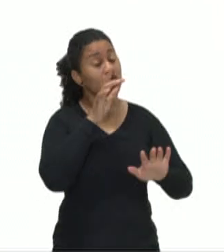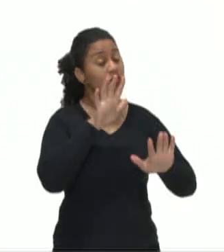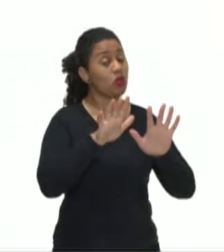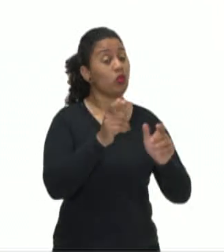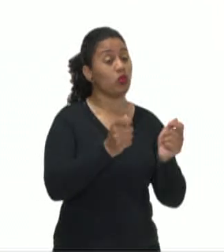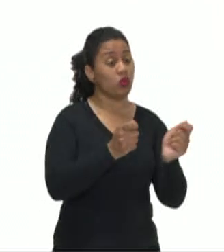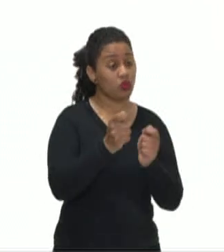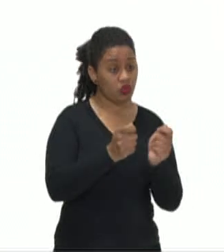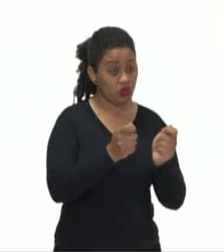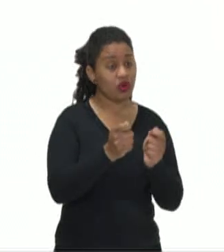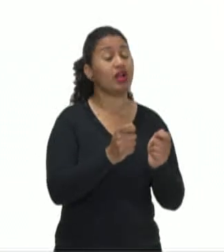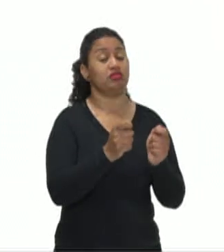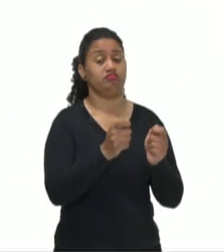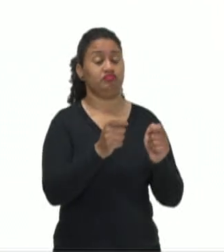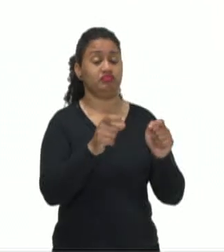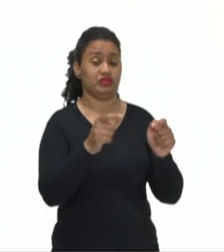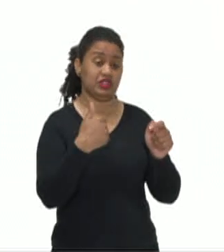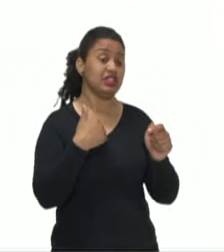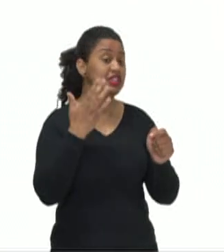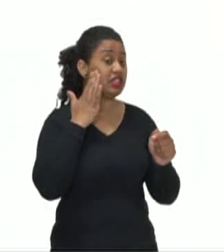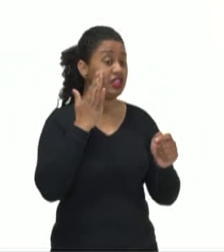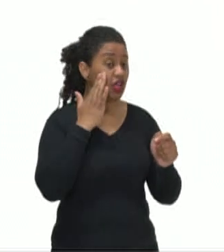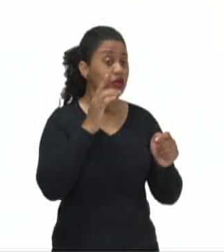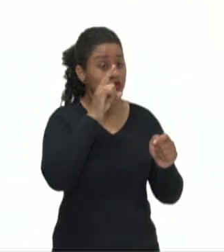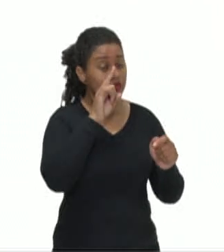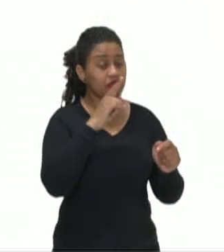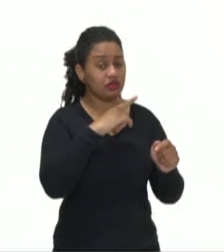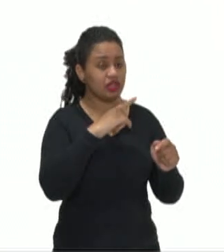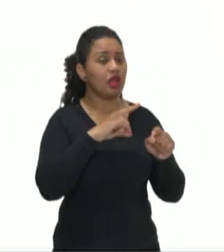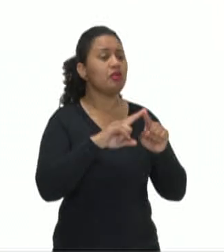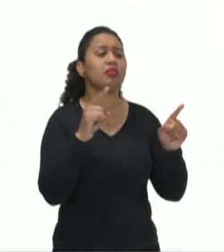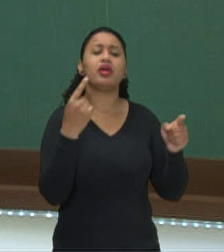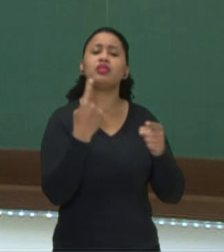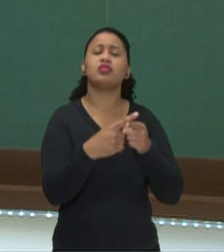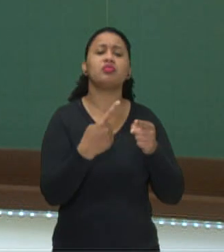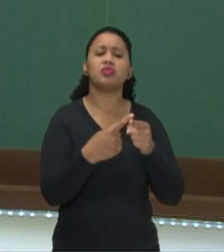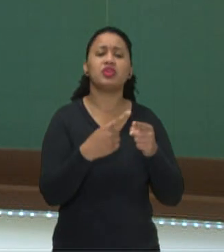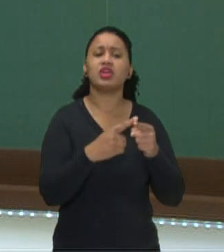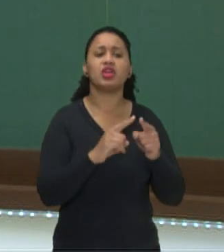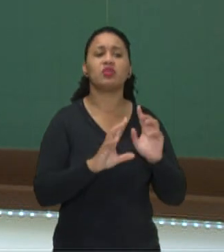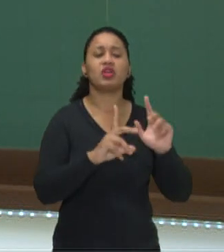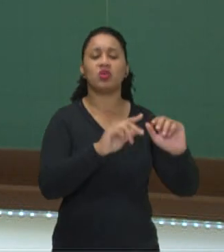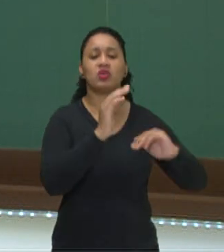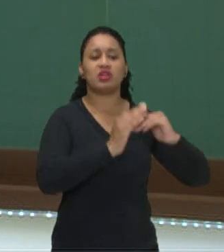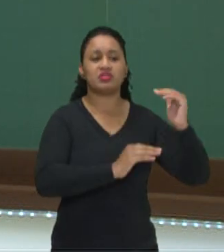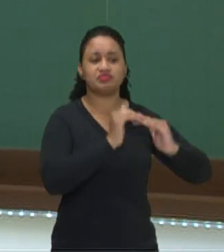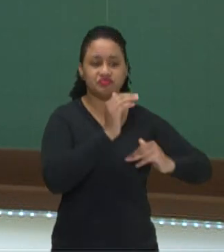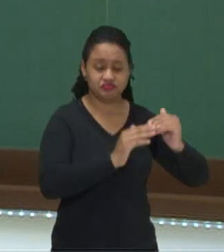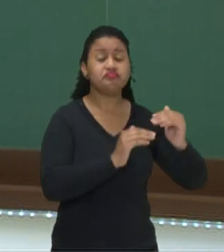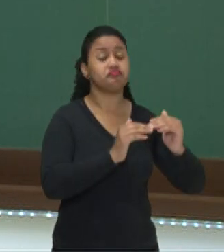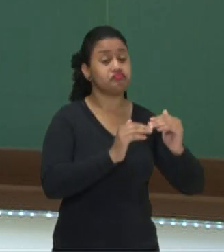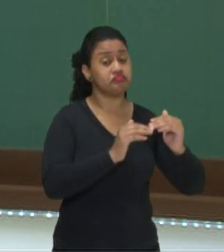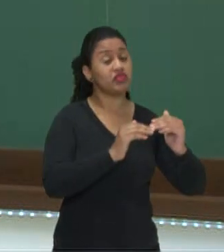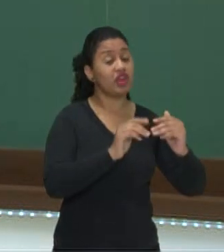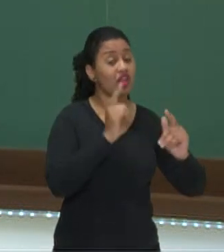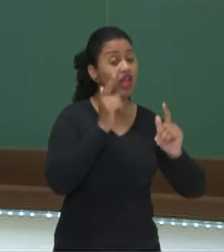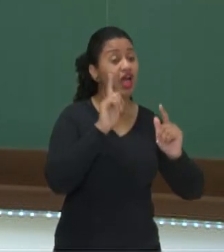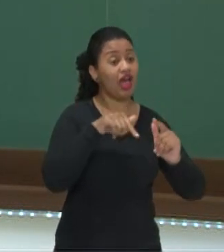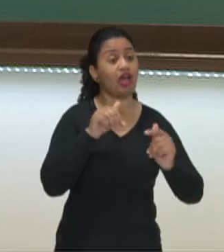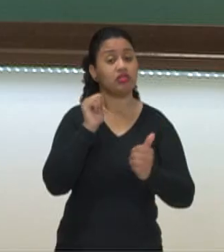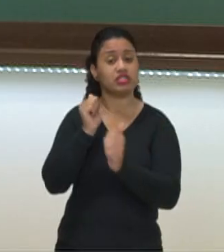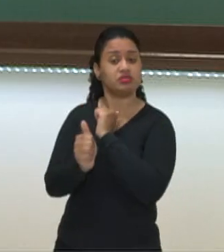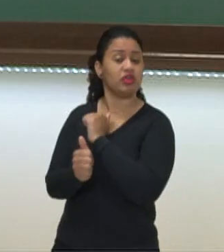avaliados, controláveis e assumíveis. Mas por que nem toda prática de aventura é um esporte de